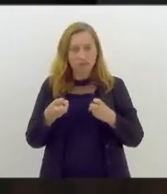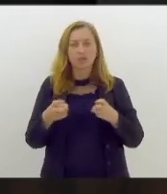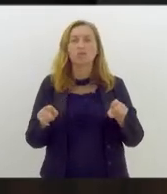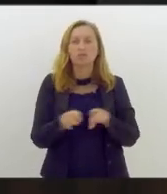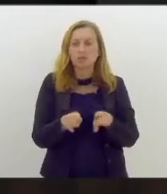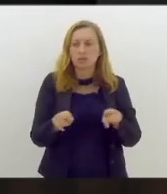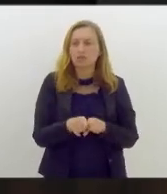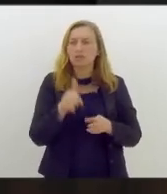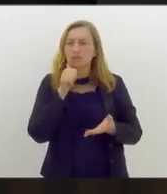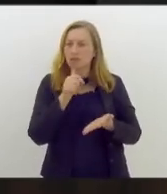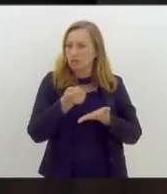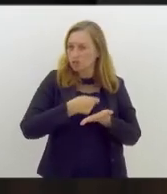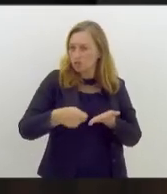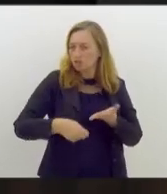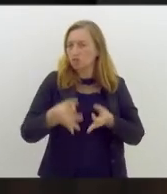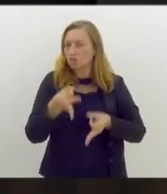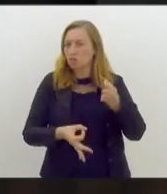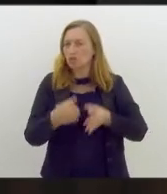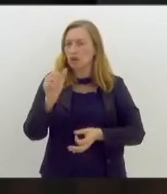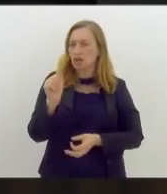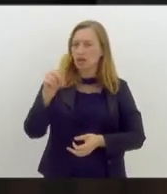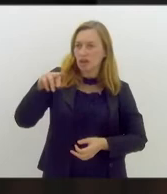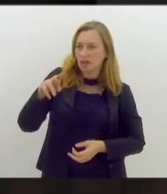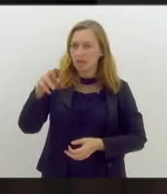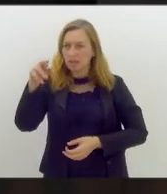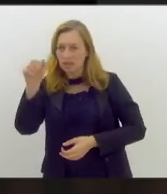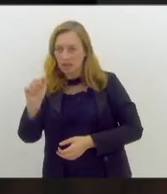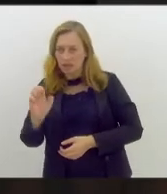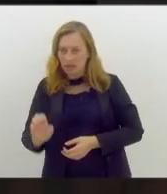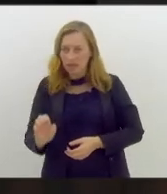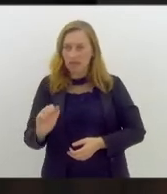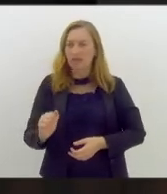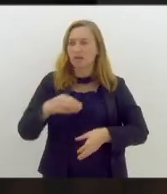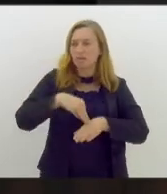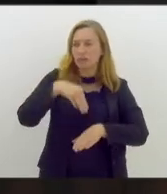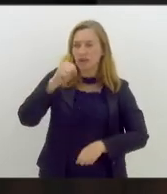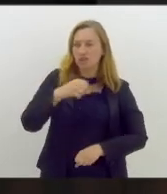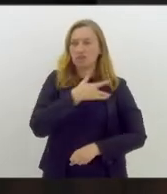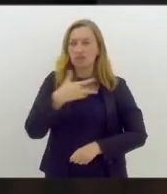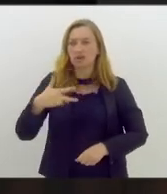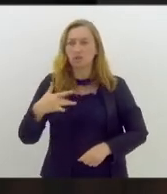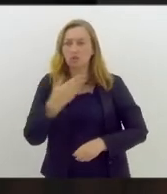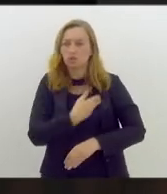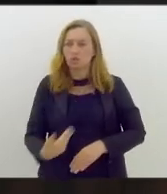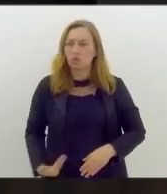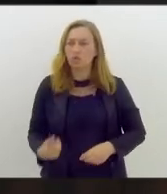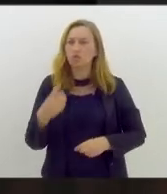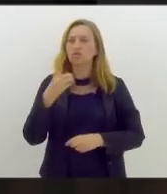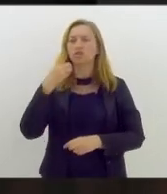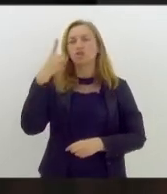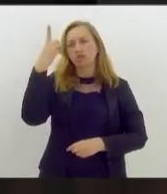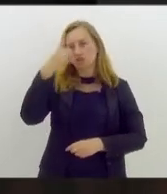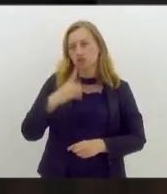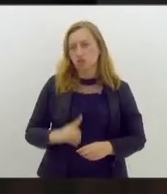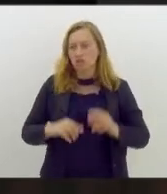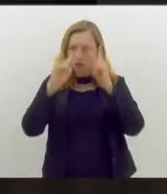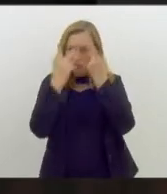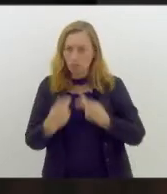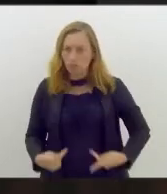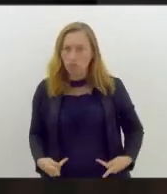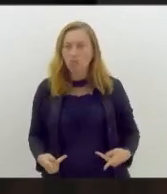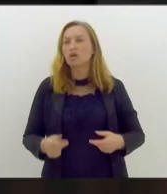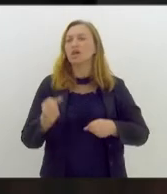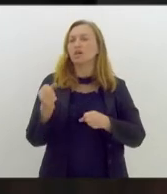também escritora e juíza Andréia Pachá, mestre em saúde pública e direitos humanos. No prefácio